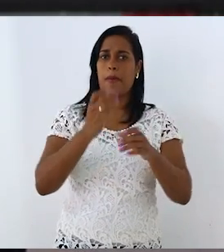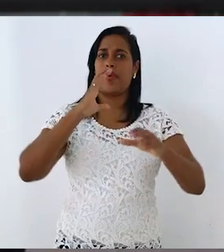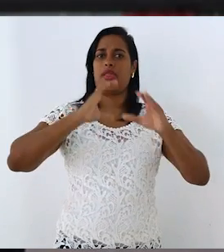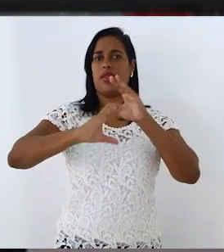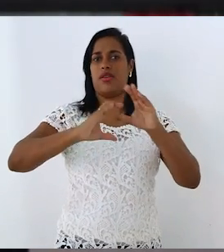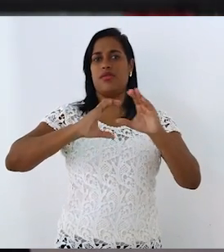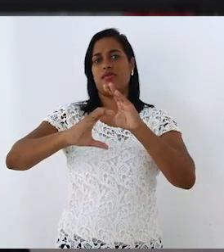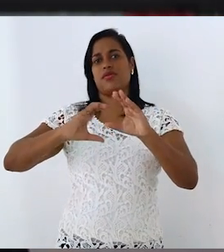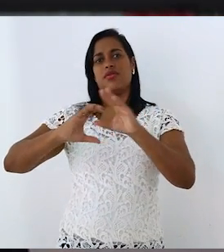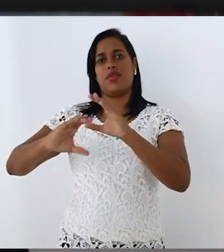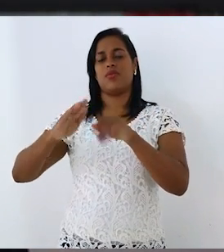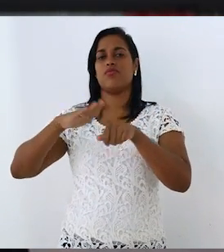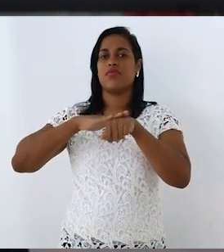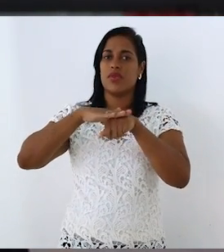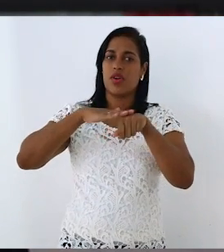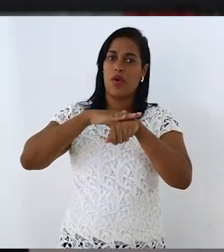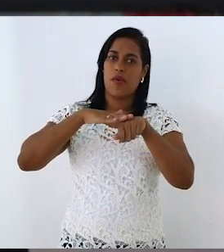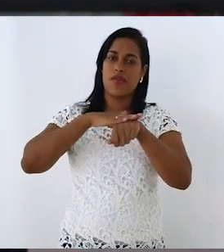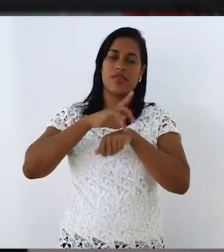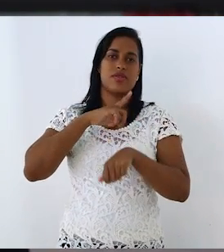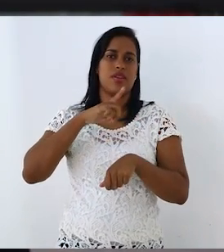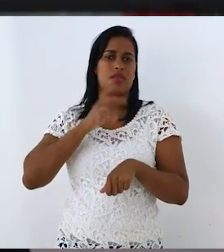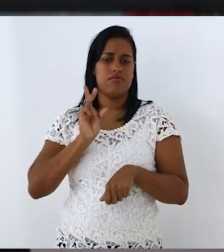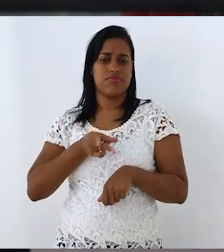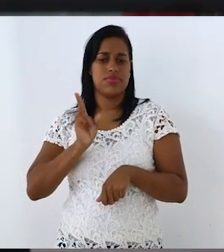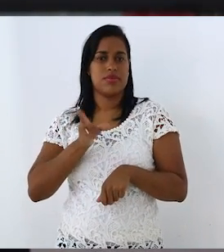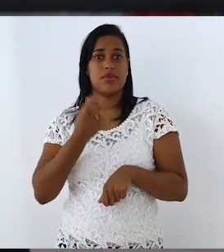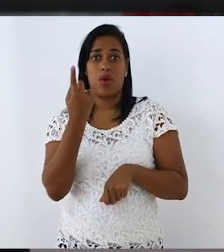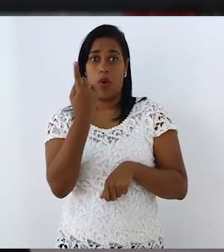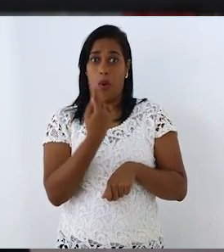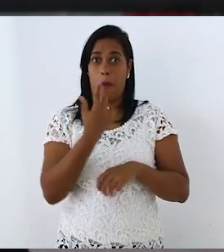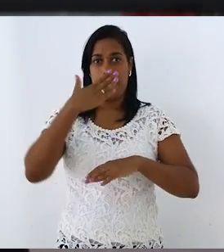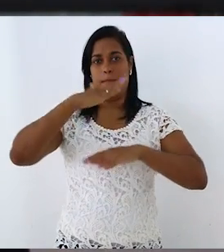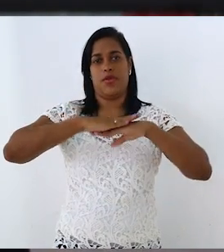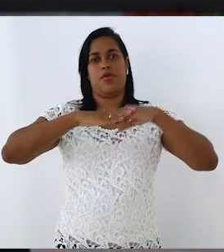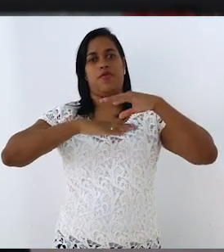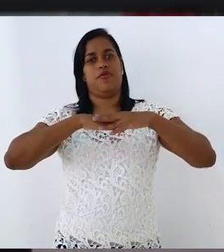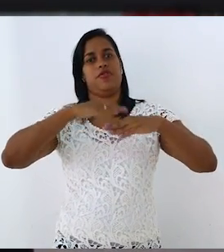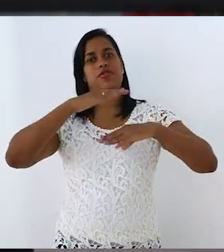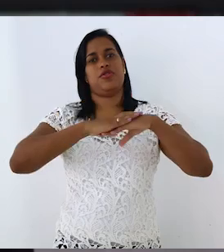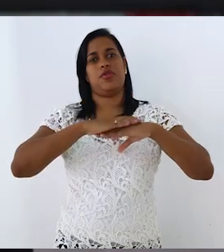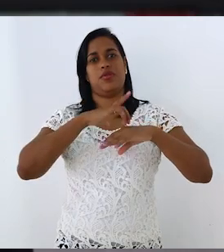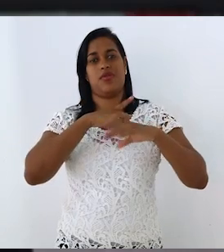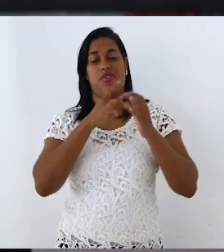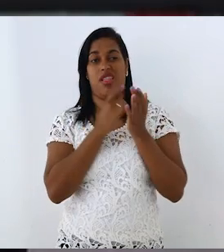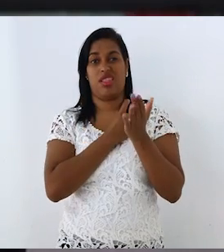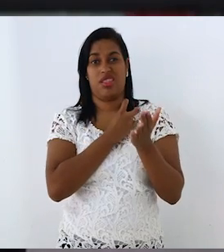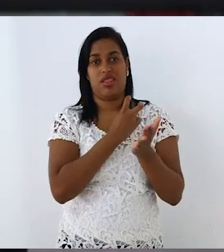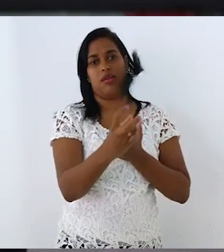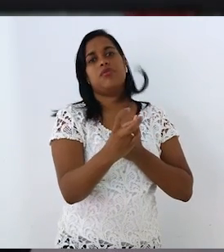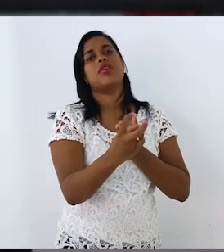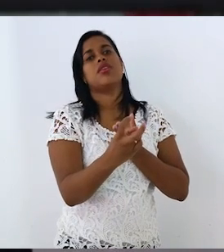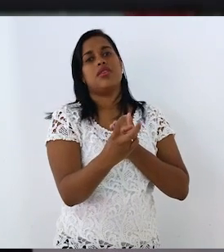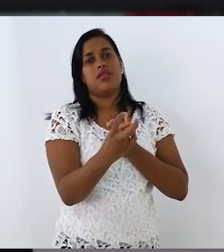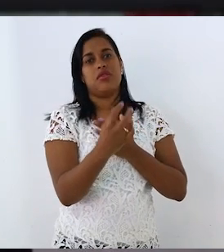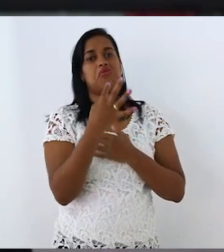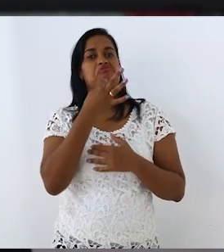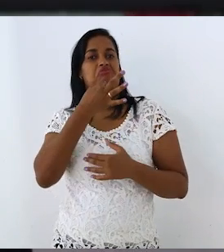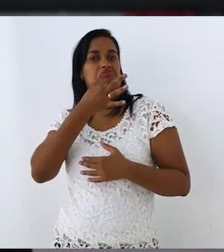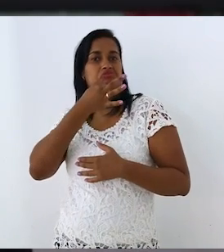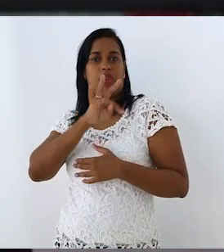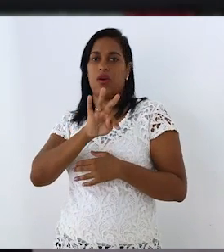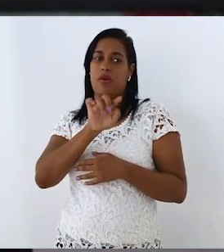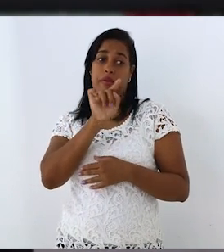comunicacional, em uma conversa que ele mantém com um funcionário, no momento em que ele demite um funcionário e que ele mal